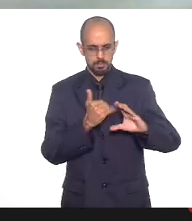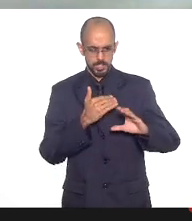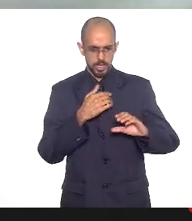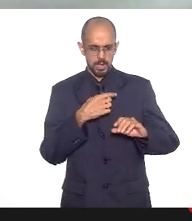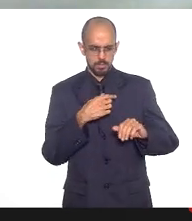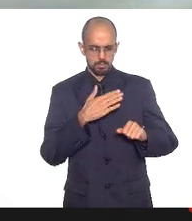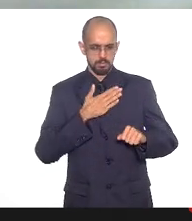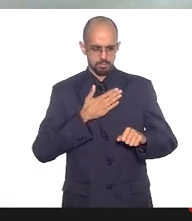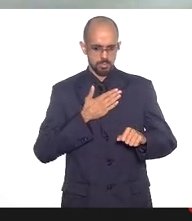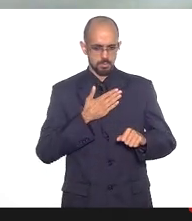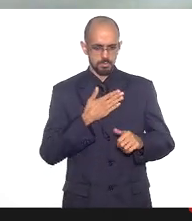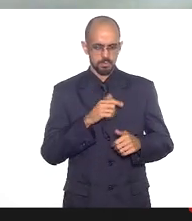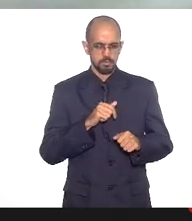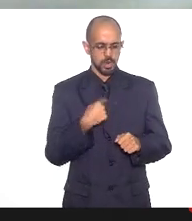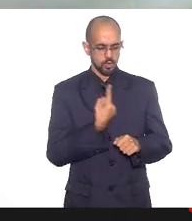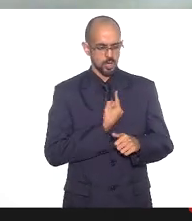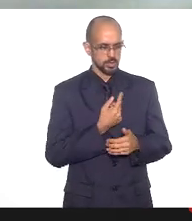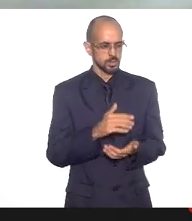endereço dele,